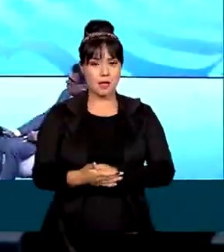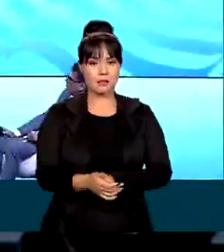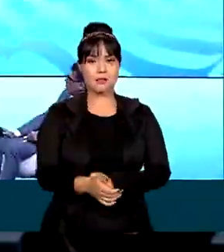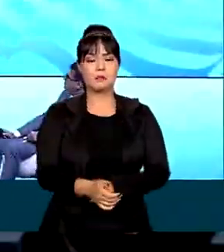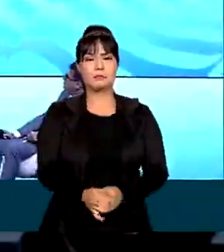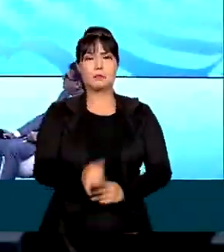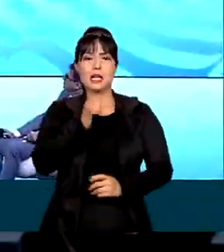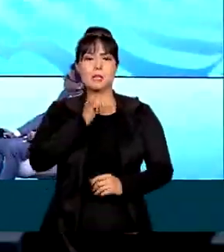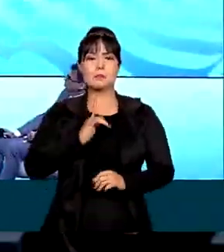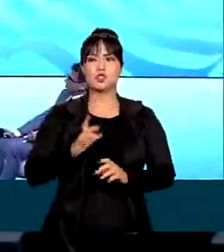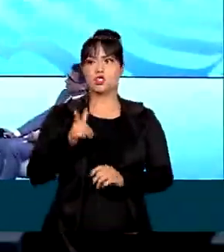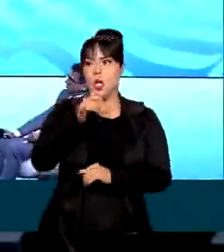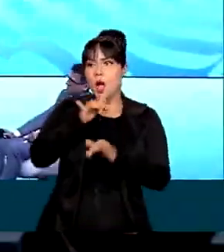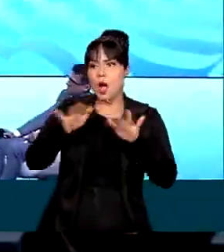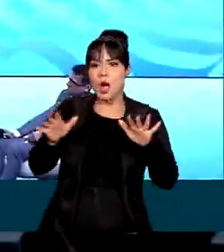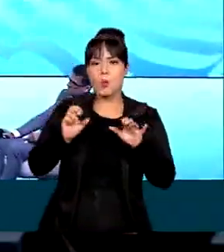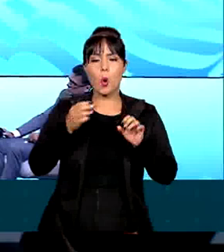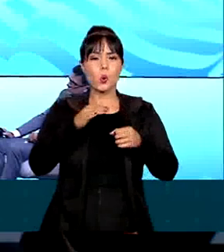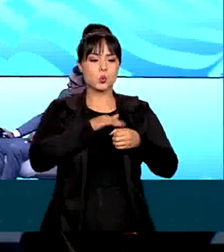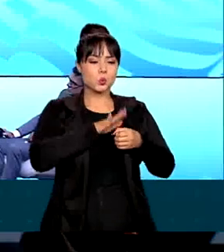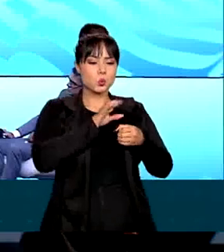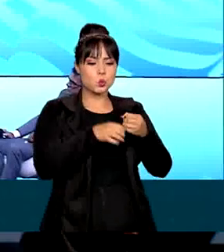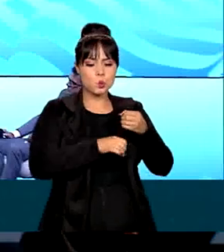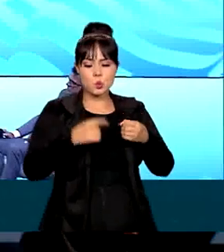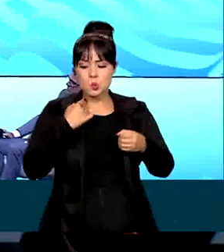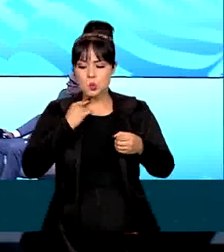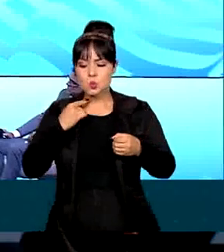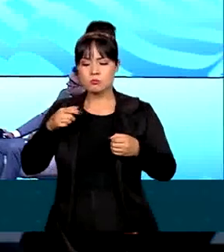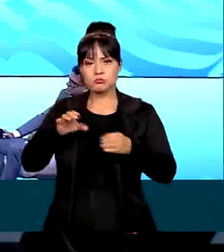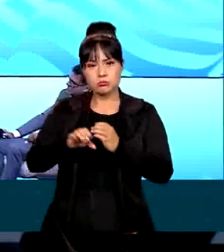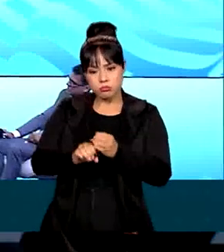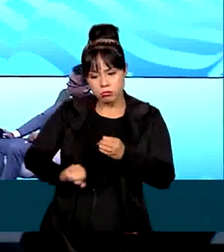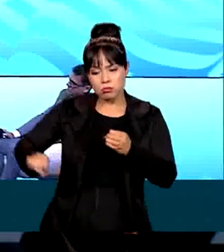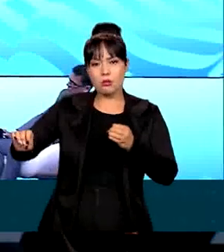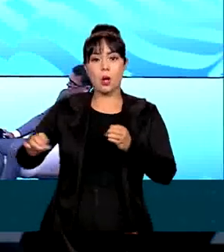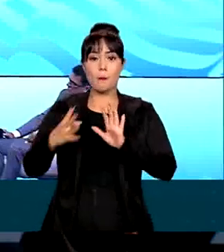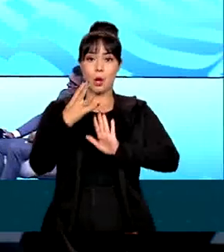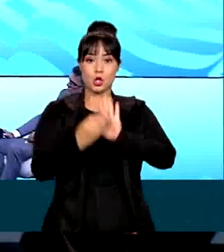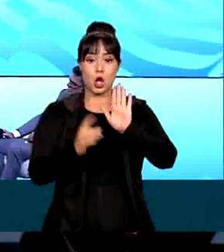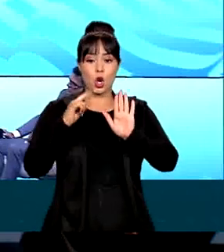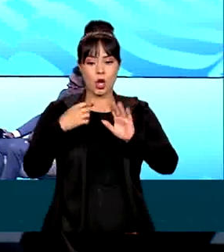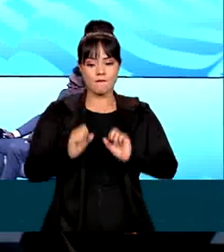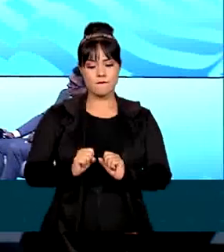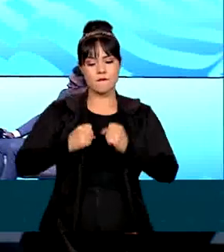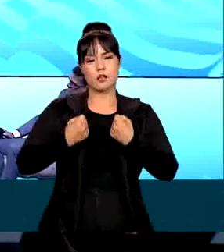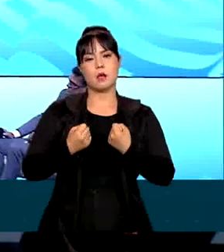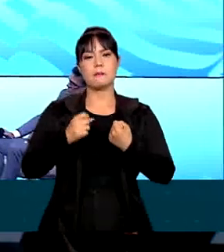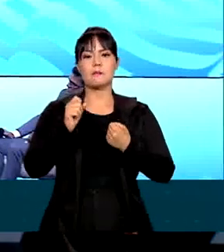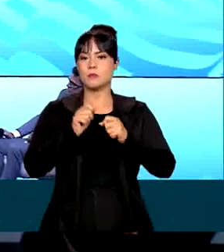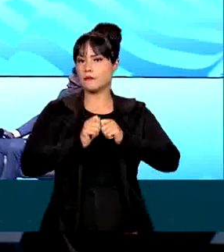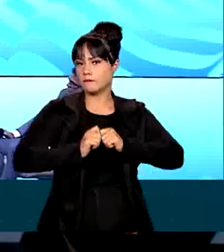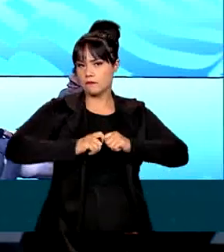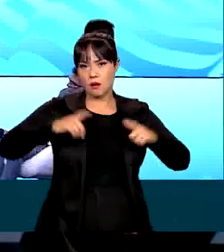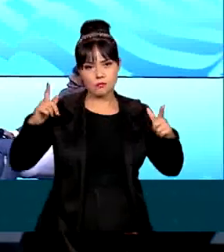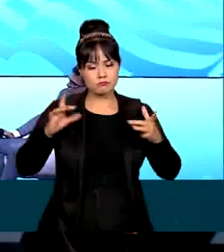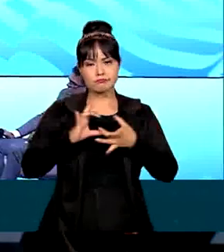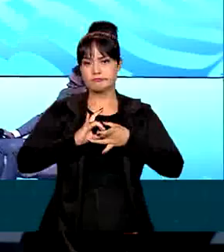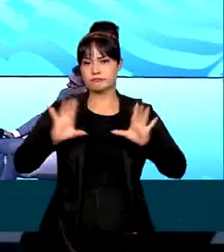por exemplo de água ou de esgoto Portanto o modelo que nós defendemos é flexibilidade